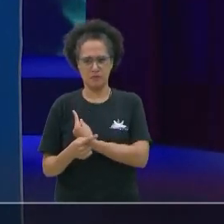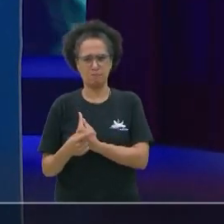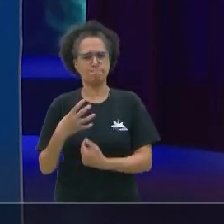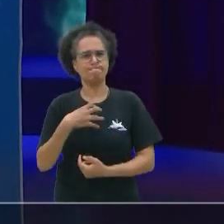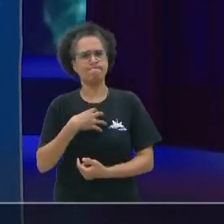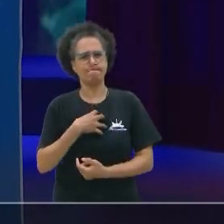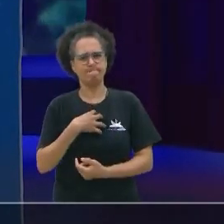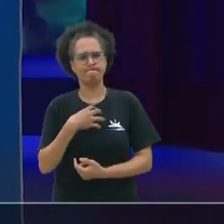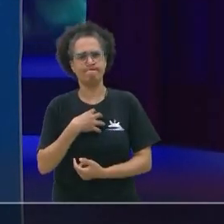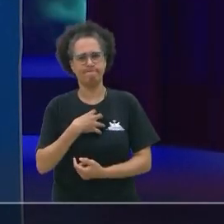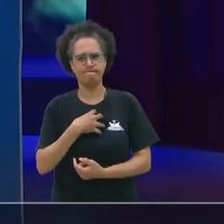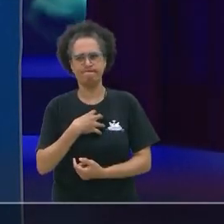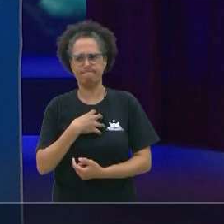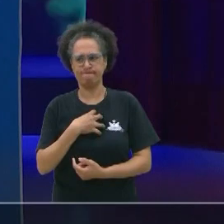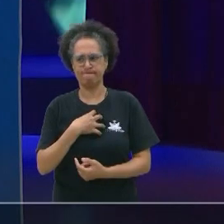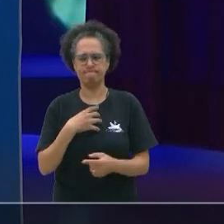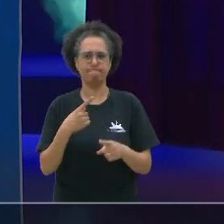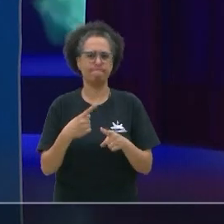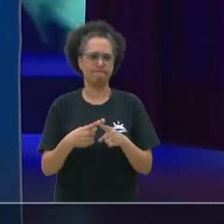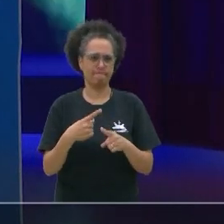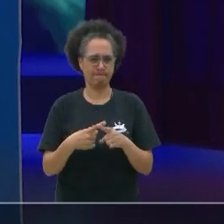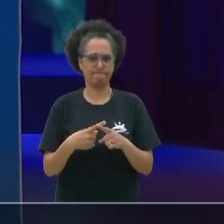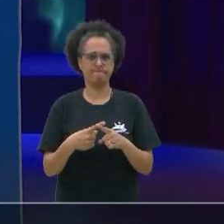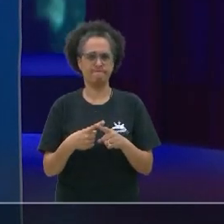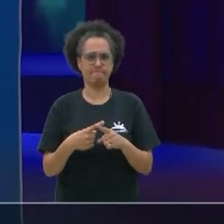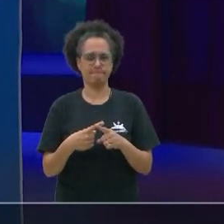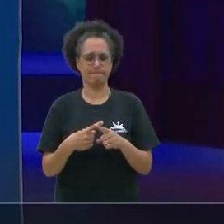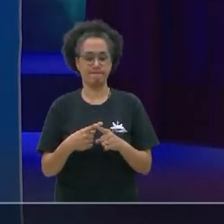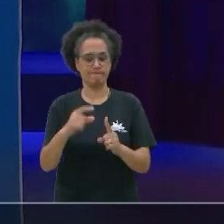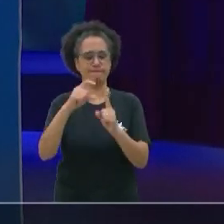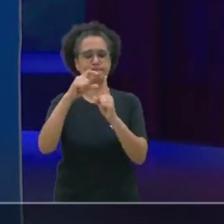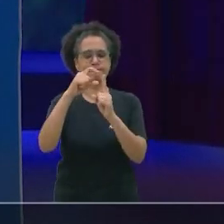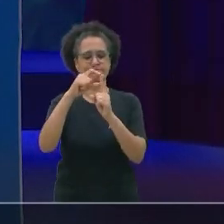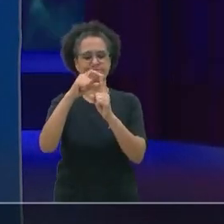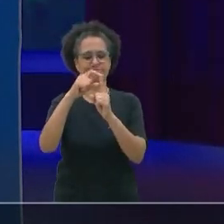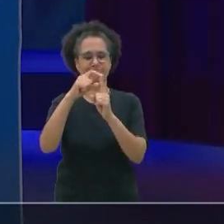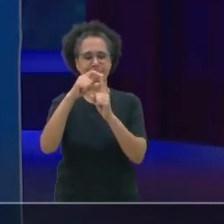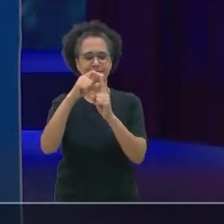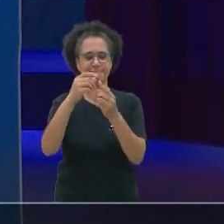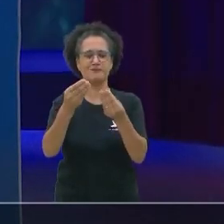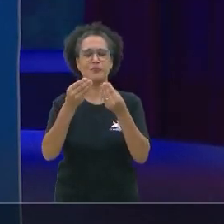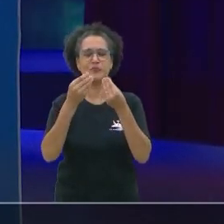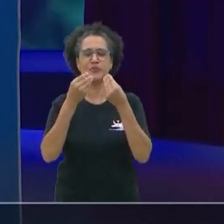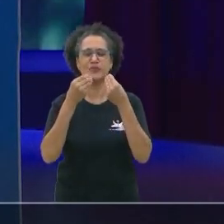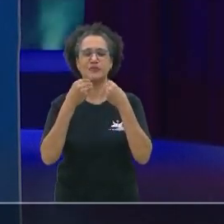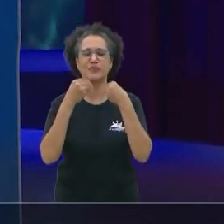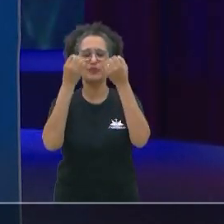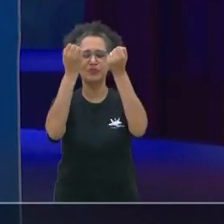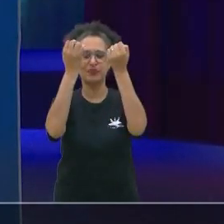sentido, pois pela palavra fomos agraciados.